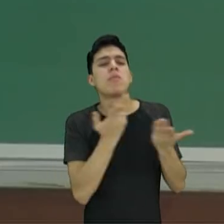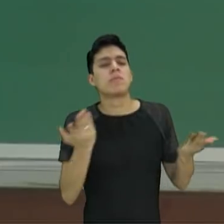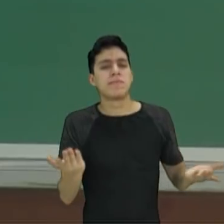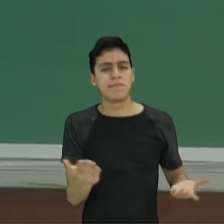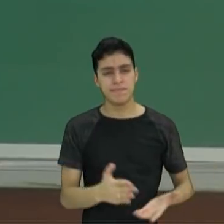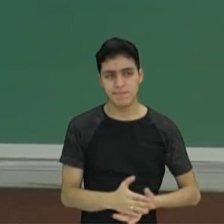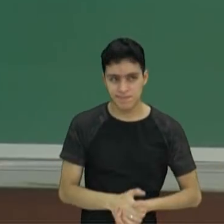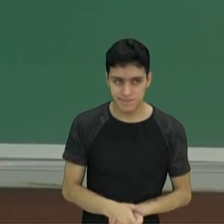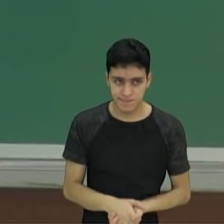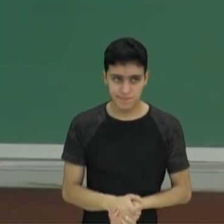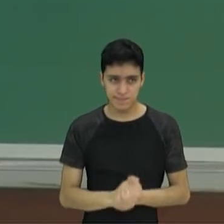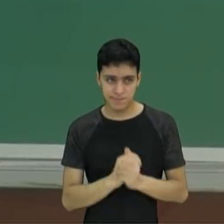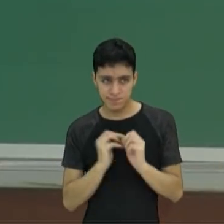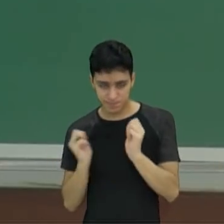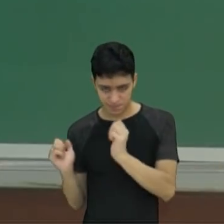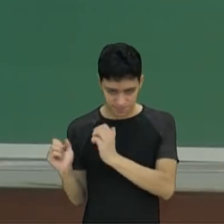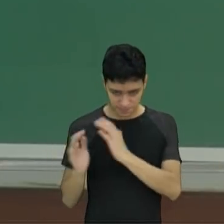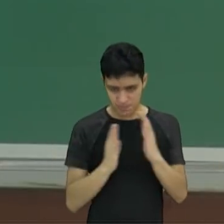fato.